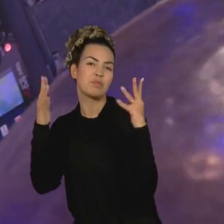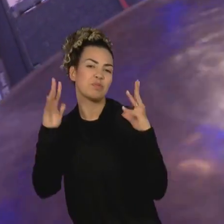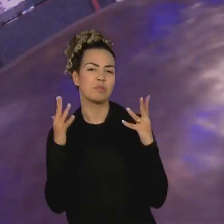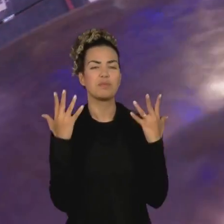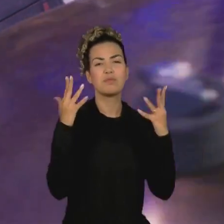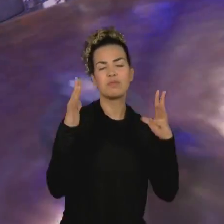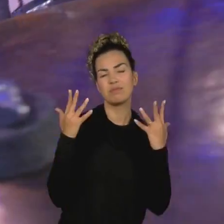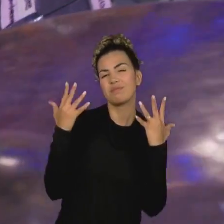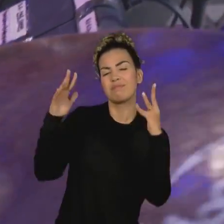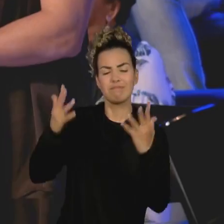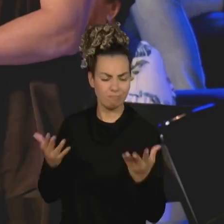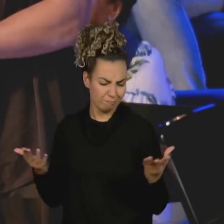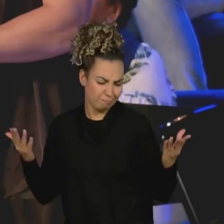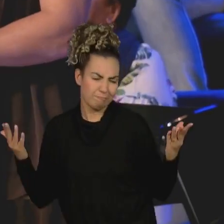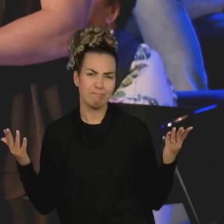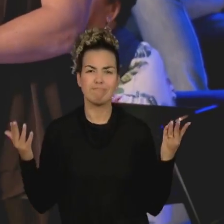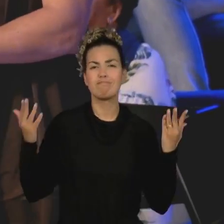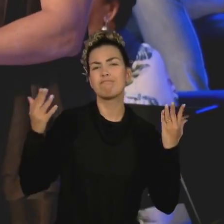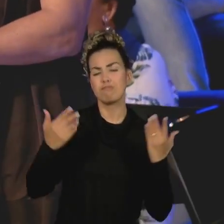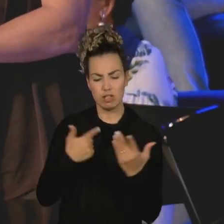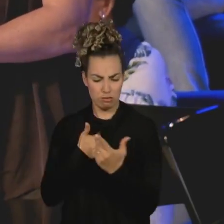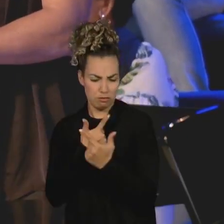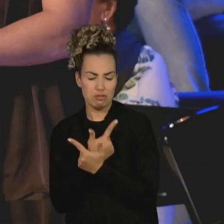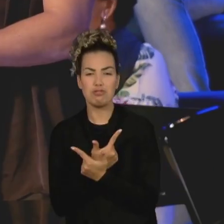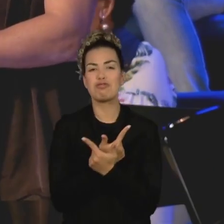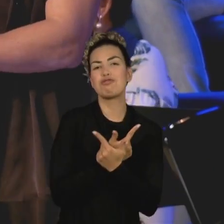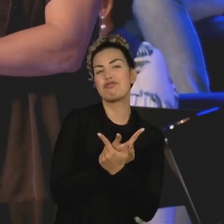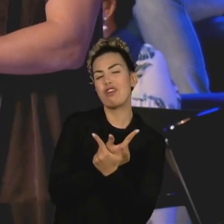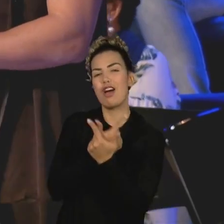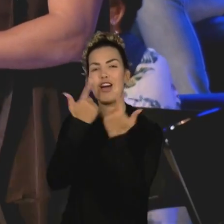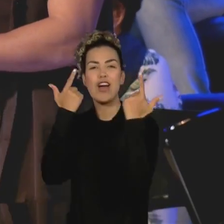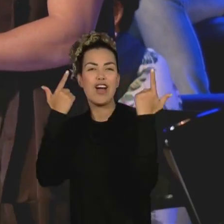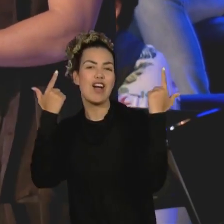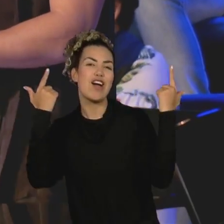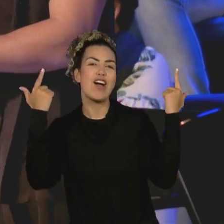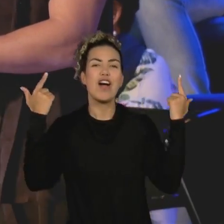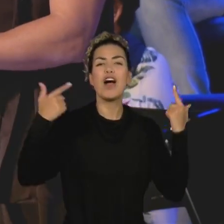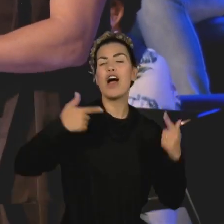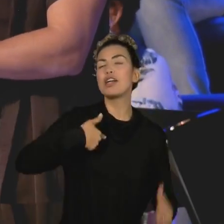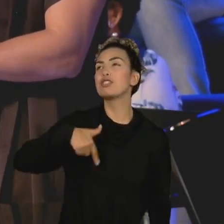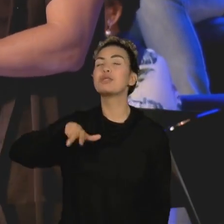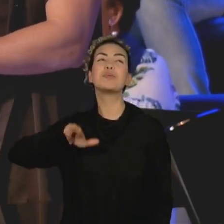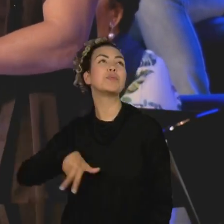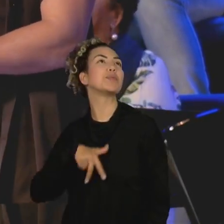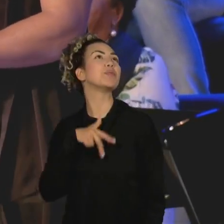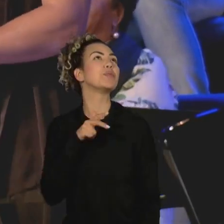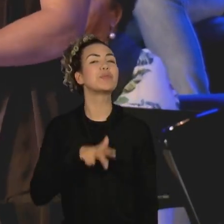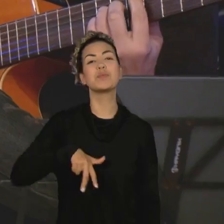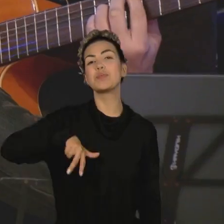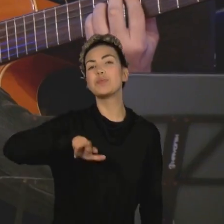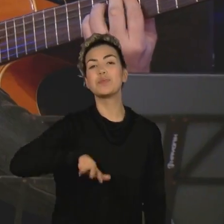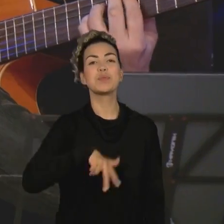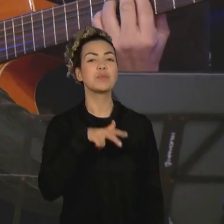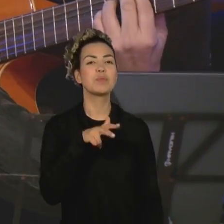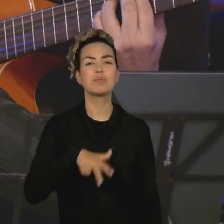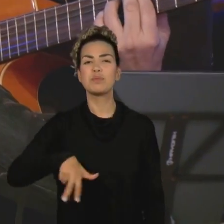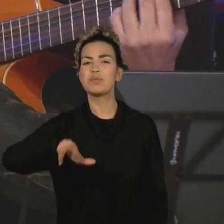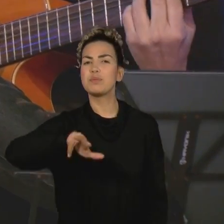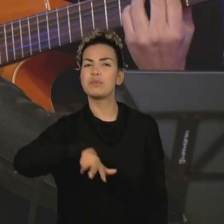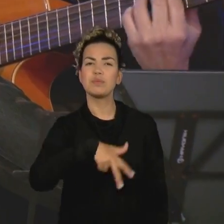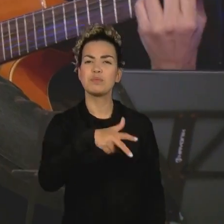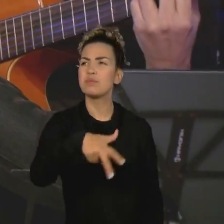Só chia não dá, a lei está a nosso favor.